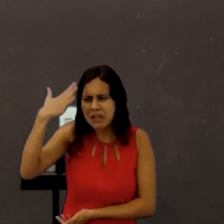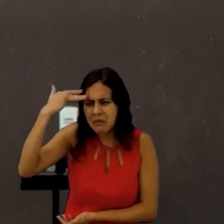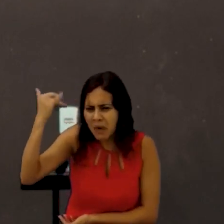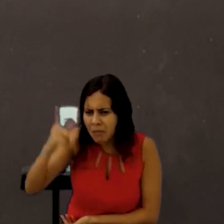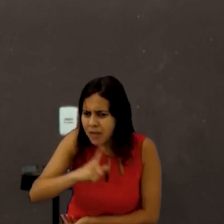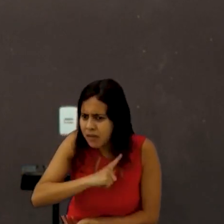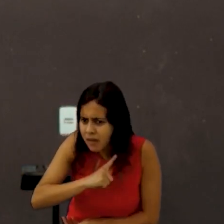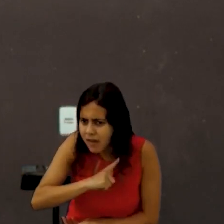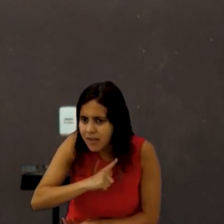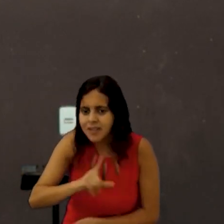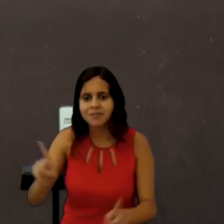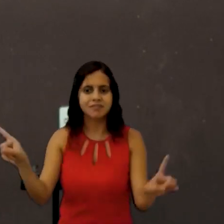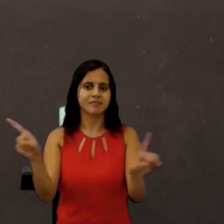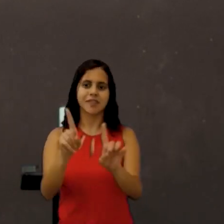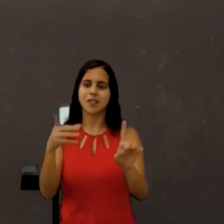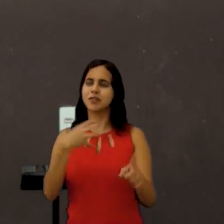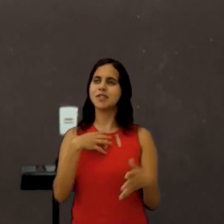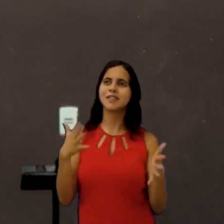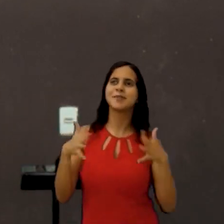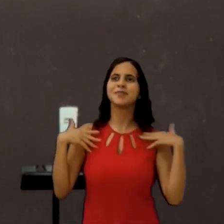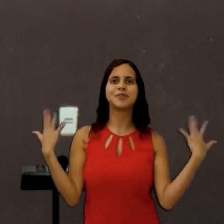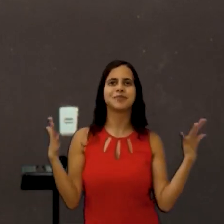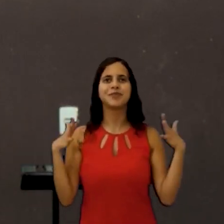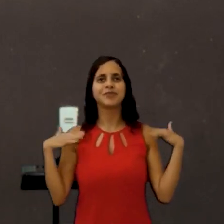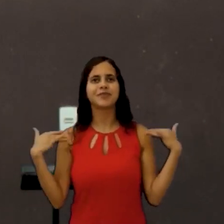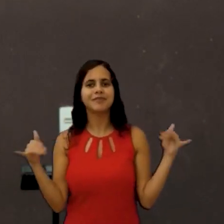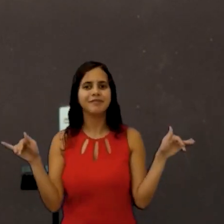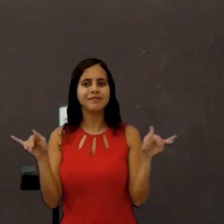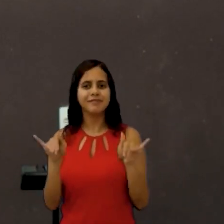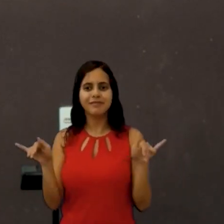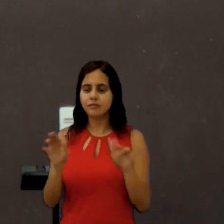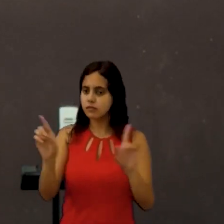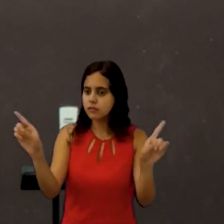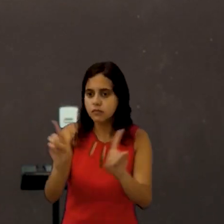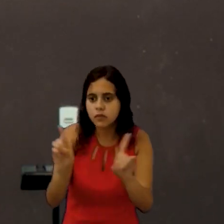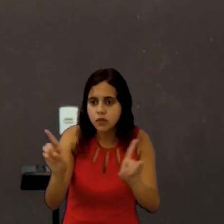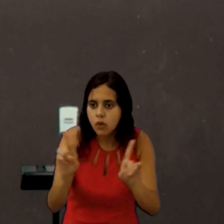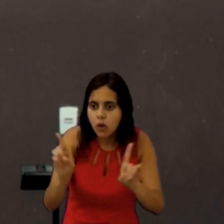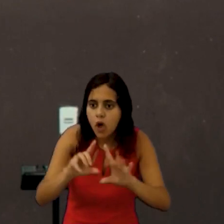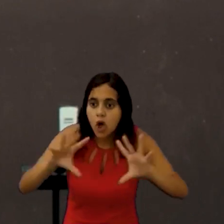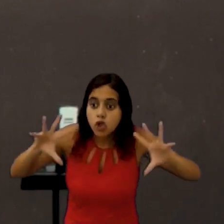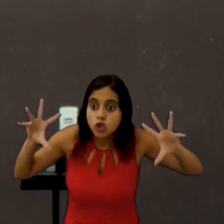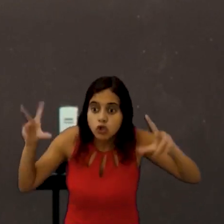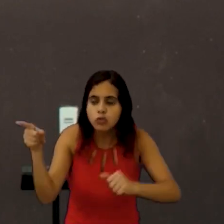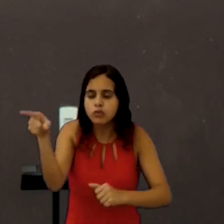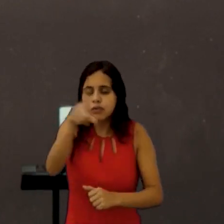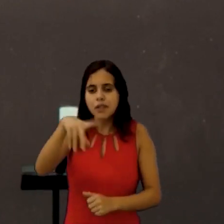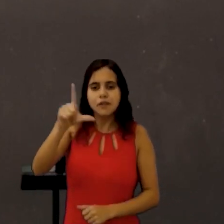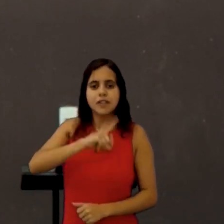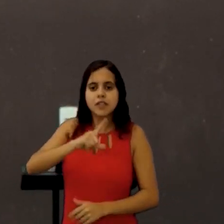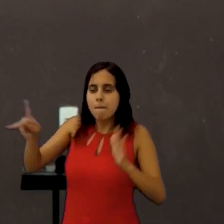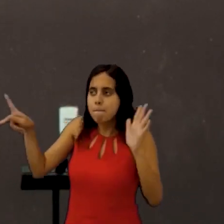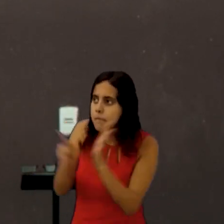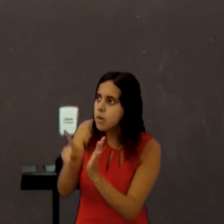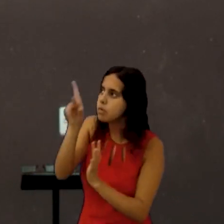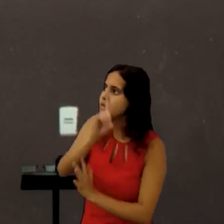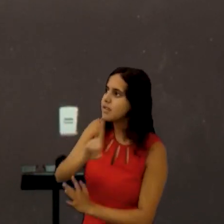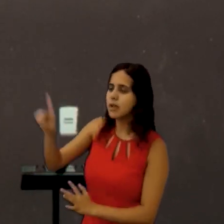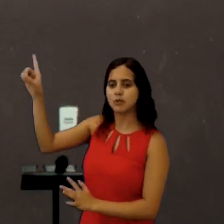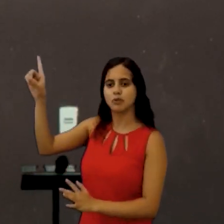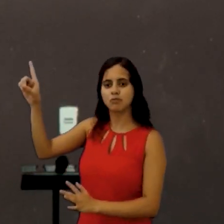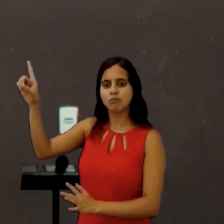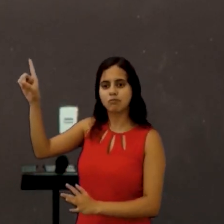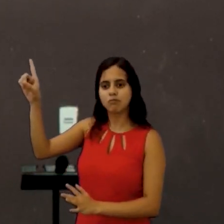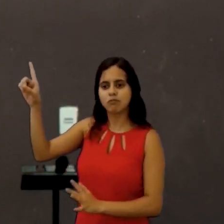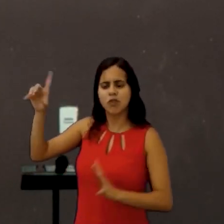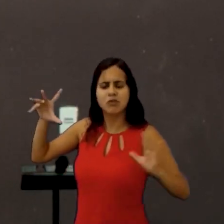ficar simplesmente gozando de alegria só por alegria. Não! Tudo que você tem pertence ao Senhor.